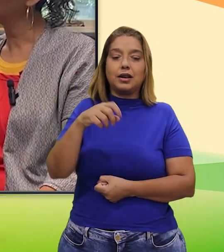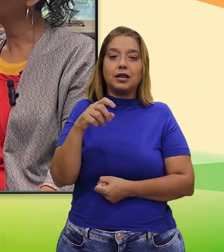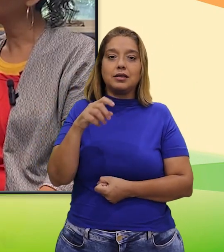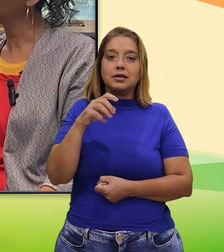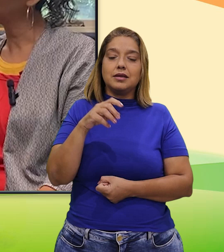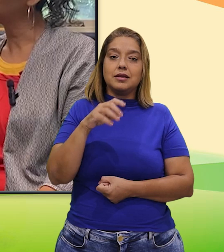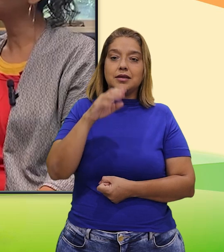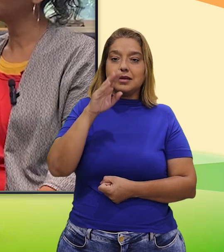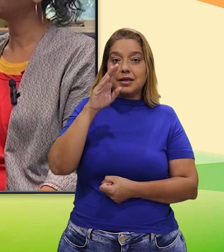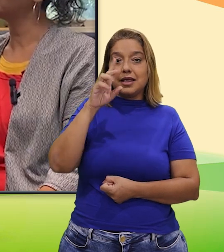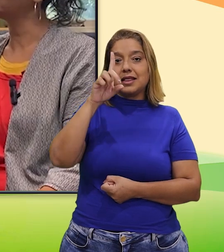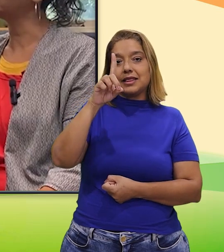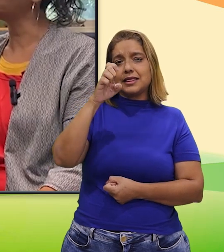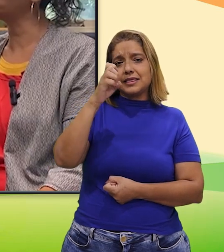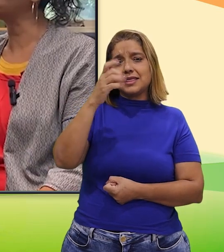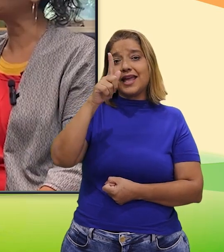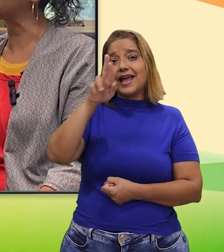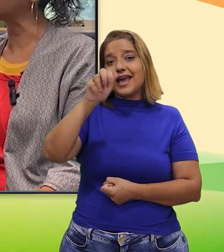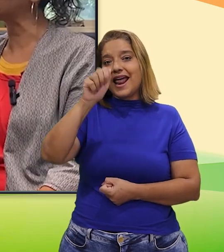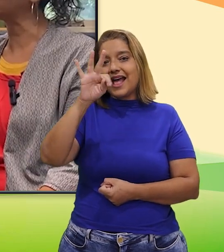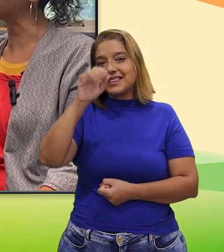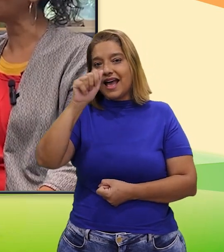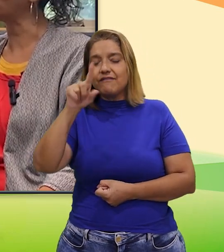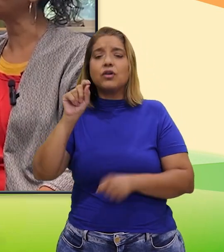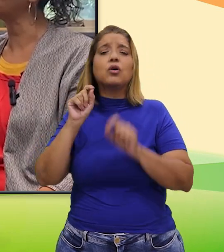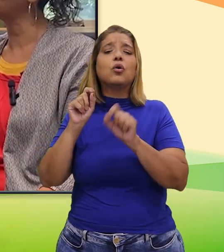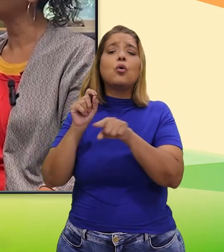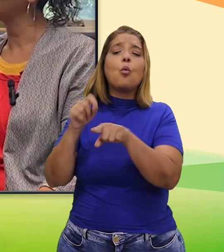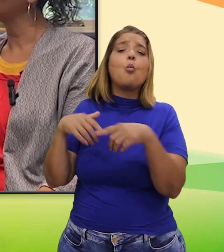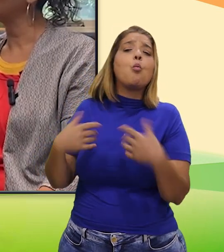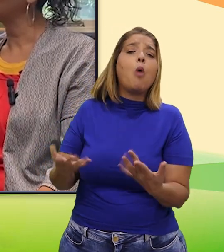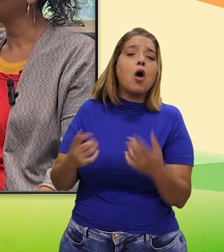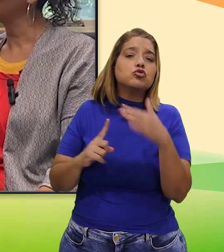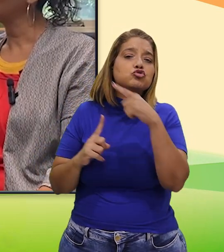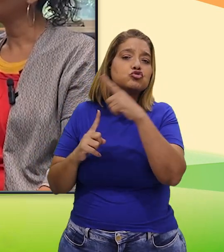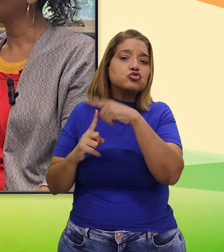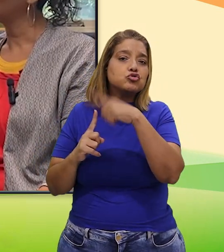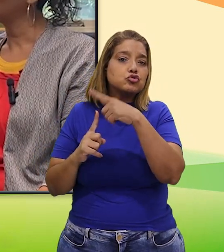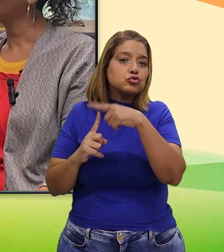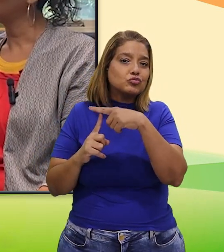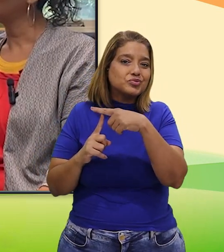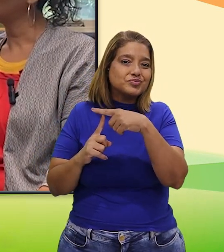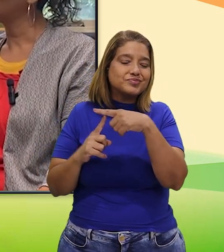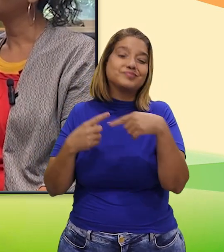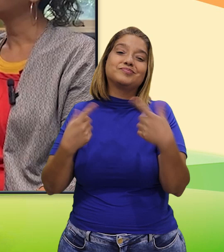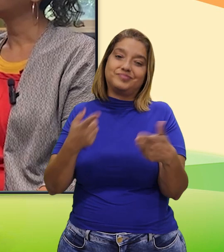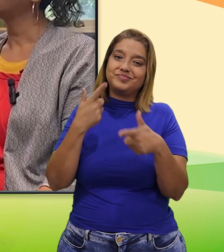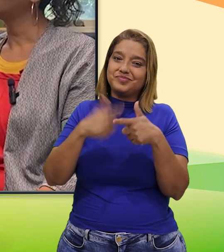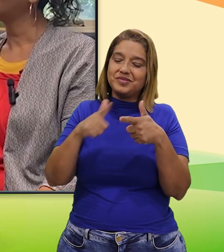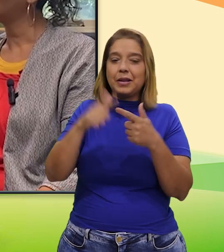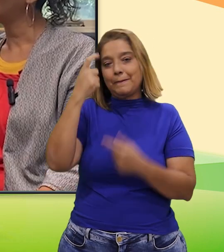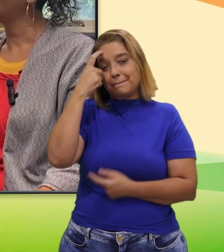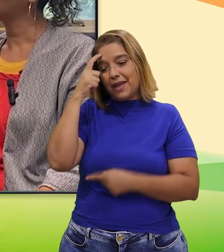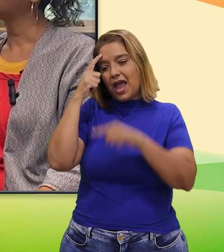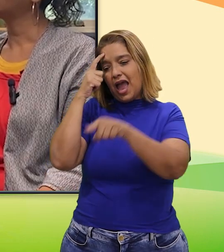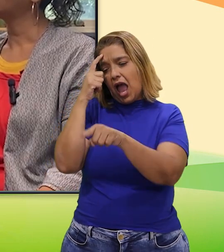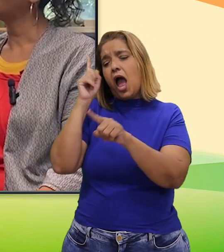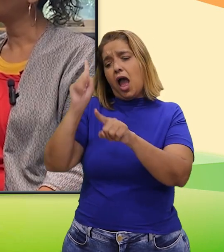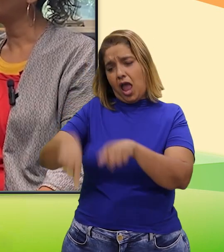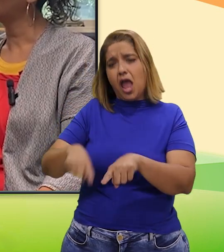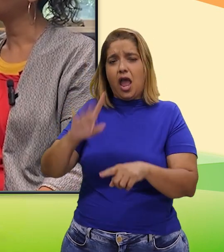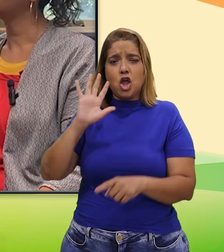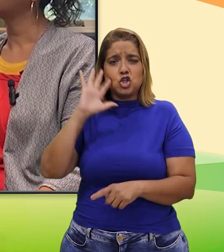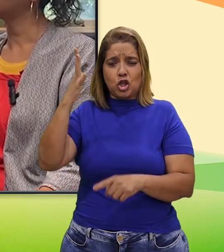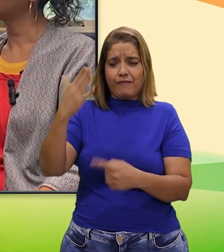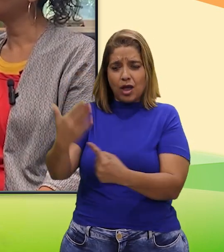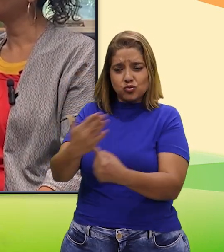sacolas degradáveis. Biodegradáveis, tal. Então, mas qual o tipo de degradação? Então, esse que está sendo